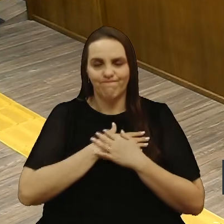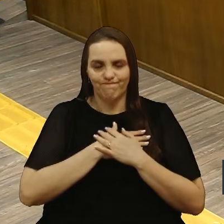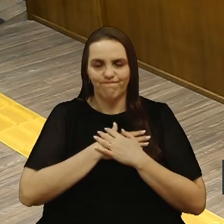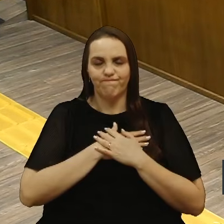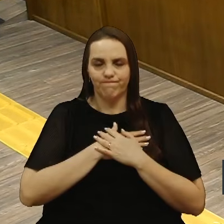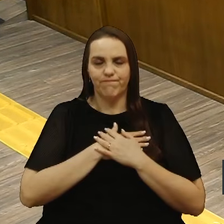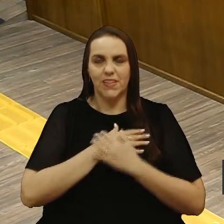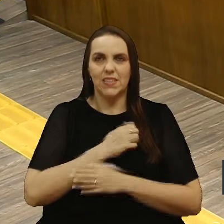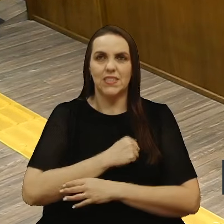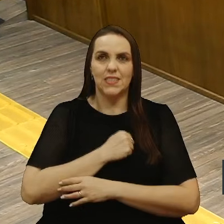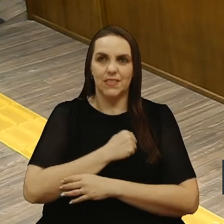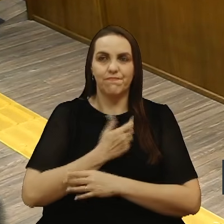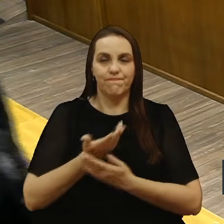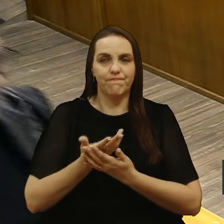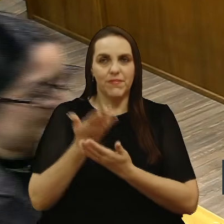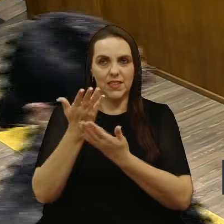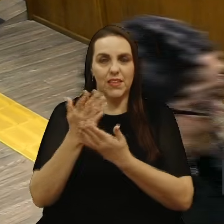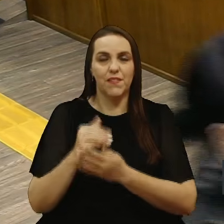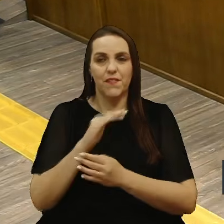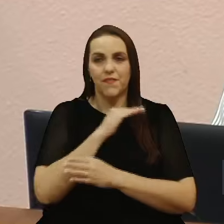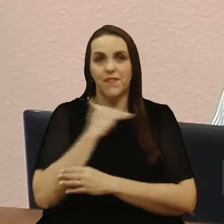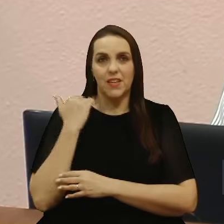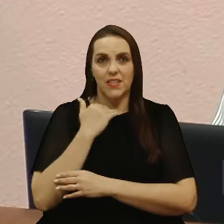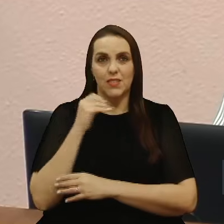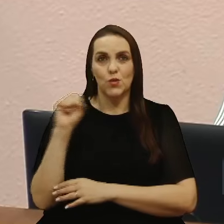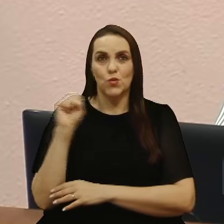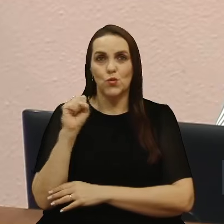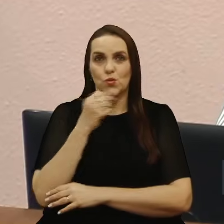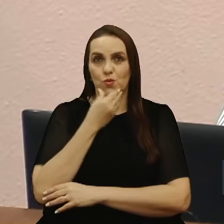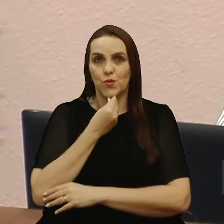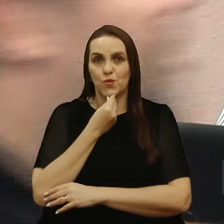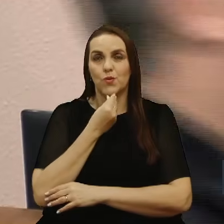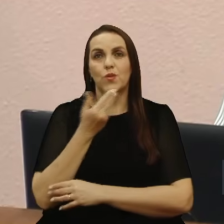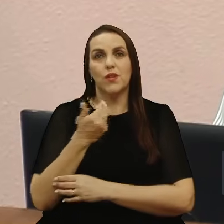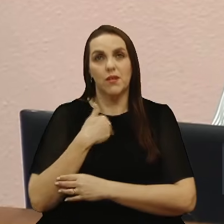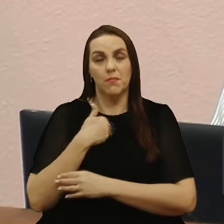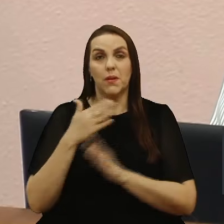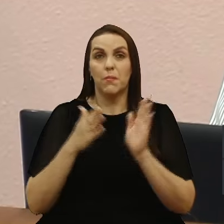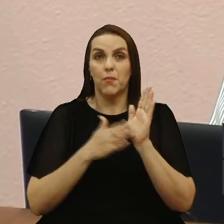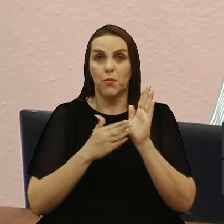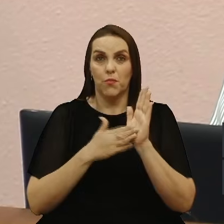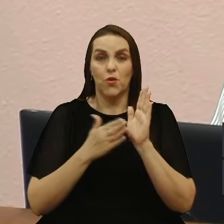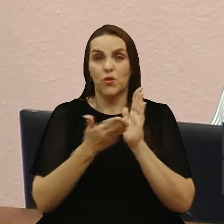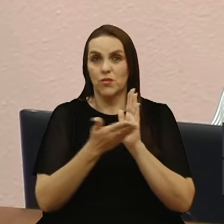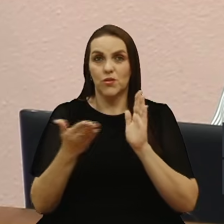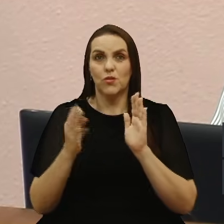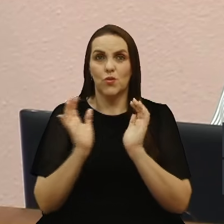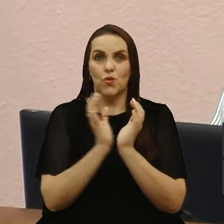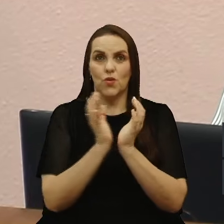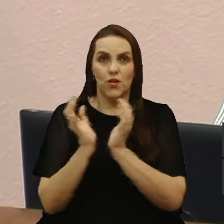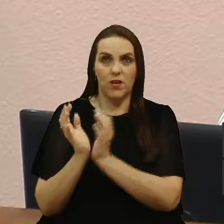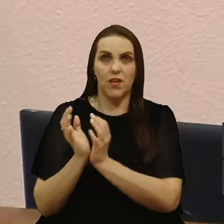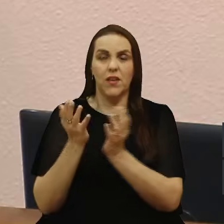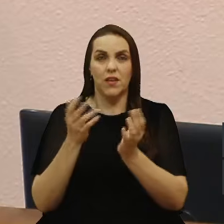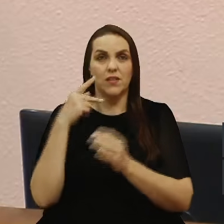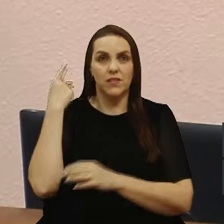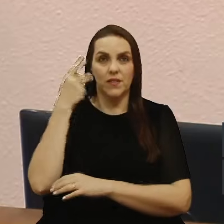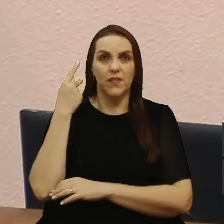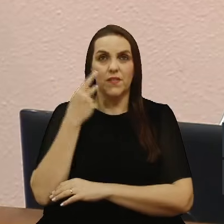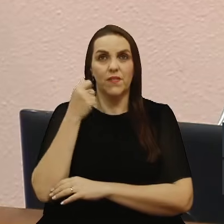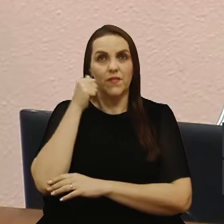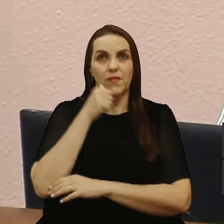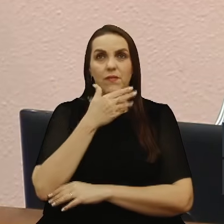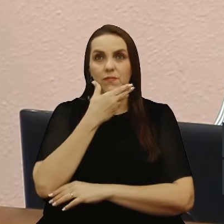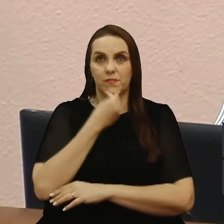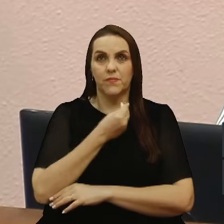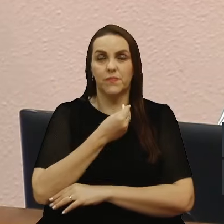sentimentos pelo passamento do seu sogro, e eu proponho aos colegas vereadores e vereadoras que